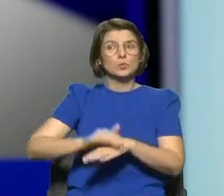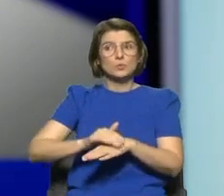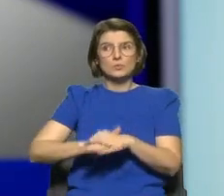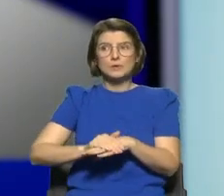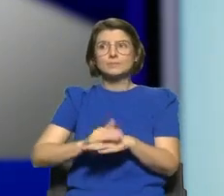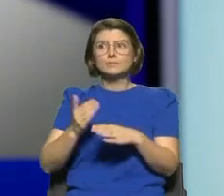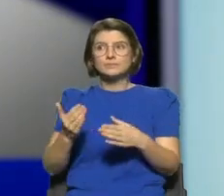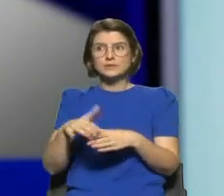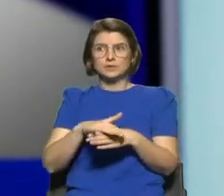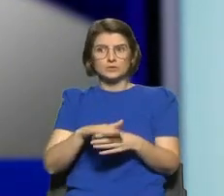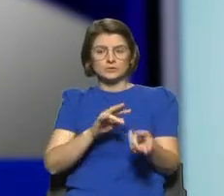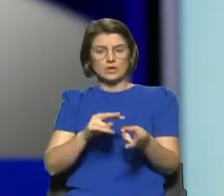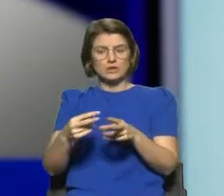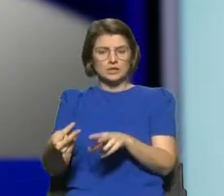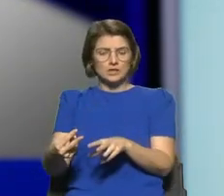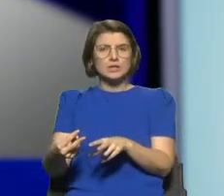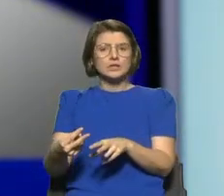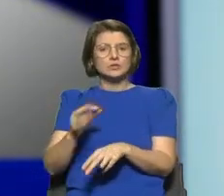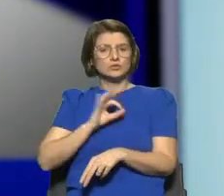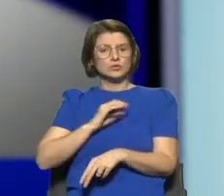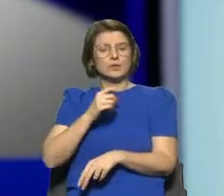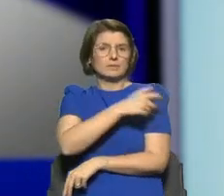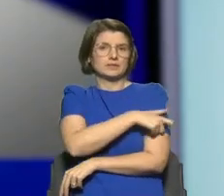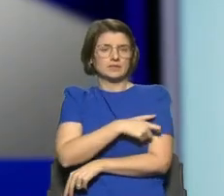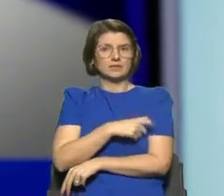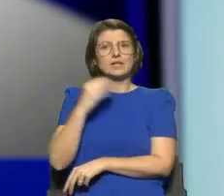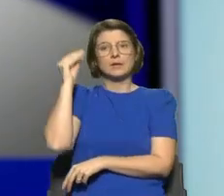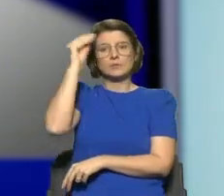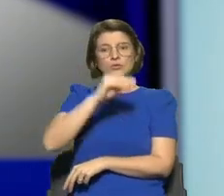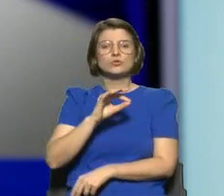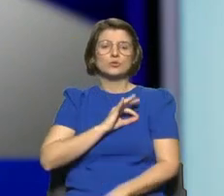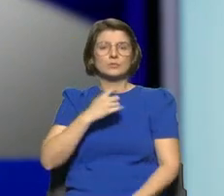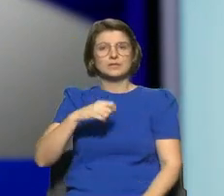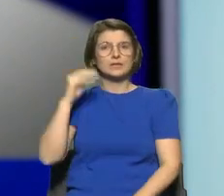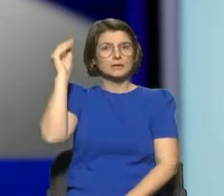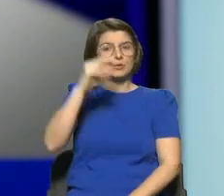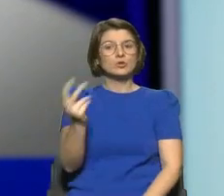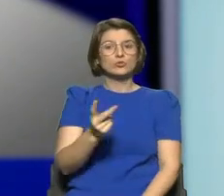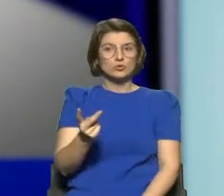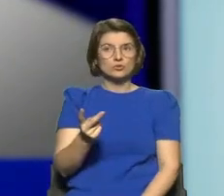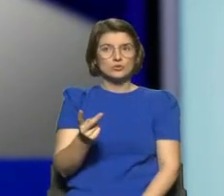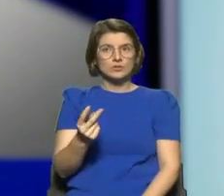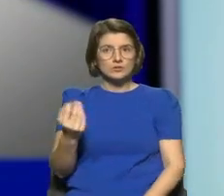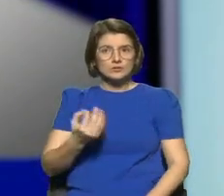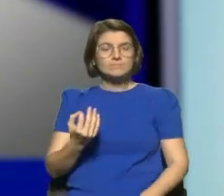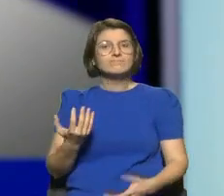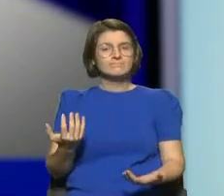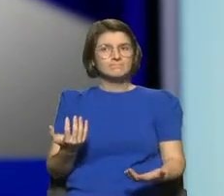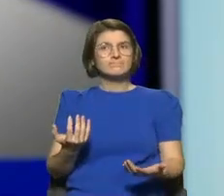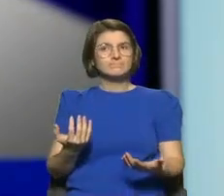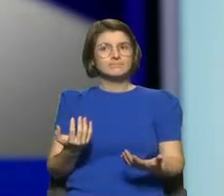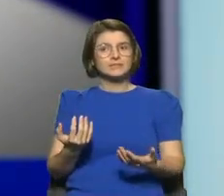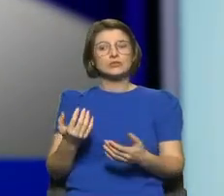alteraram-se as circunstâncias nas quais o senhor representante da república e o senhor presidente da república expressamente se basearam para